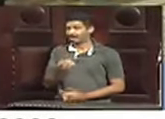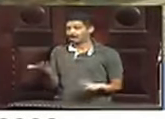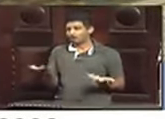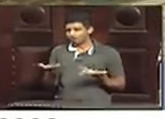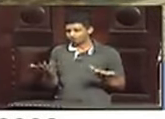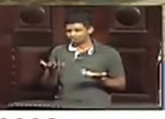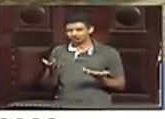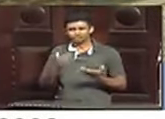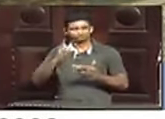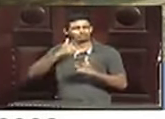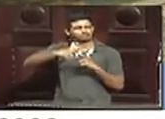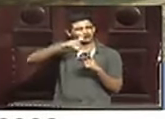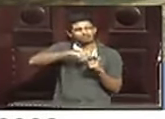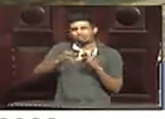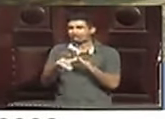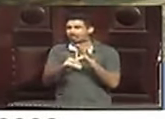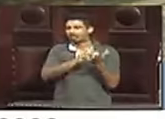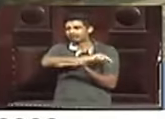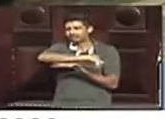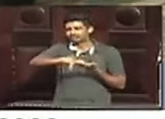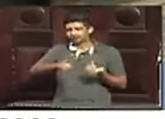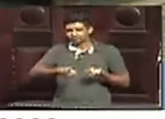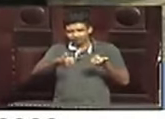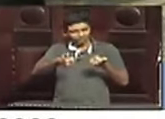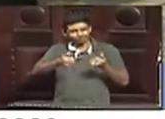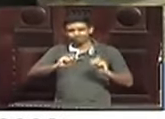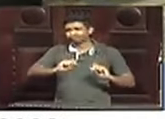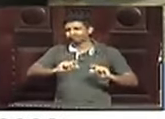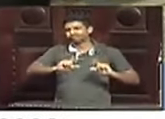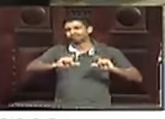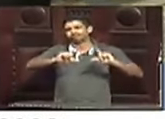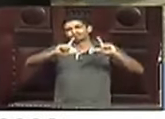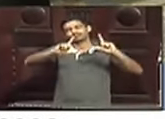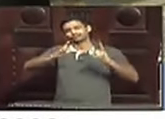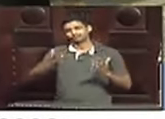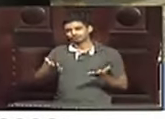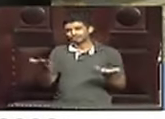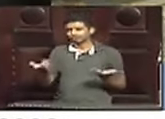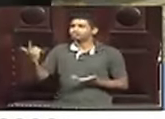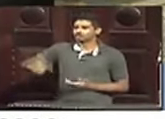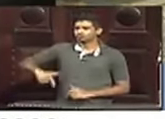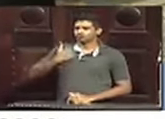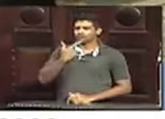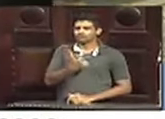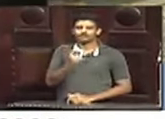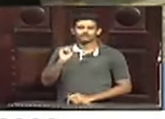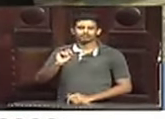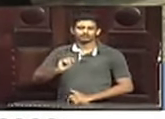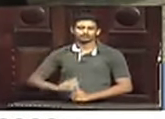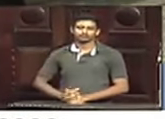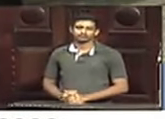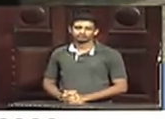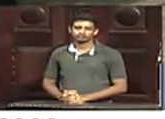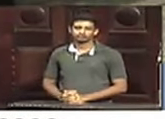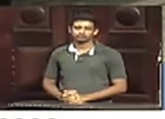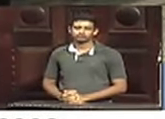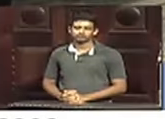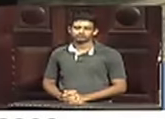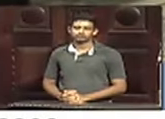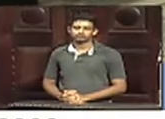está esperando. E eu quero dizer, mais uma vez, como eu disse, quando estava sendo implantado aqui as